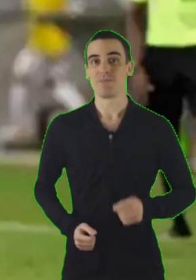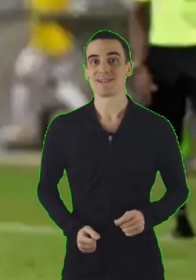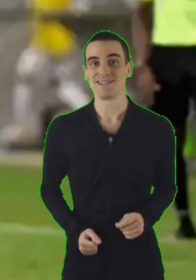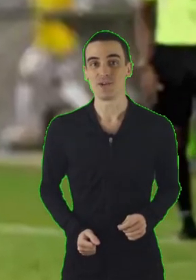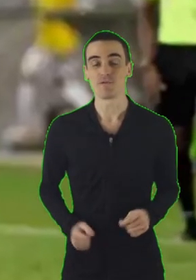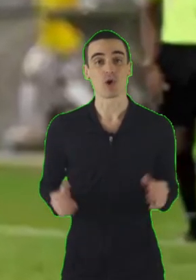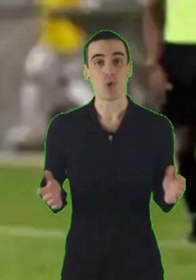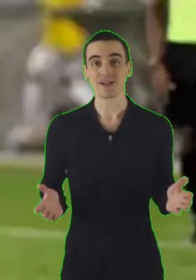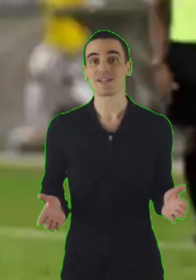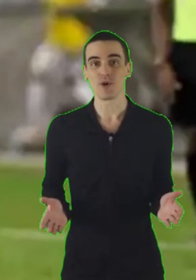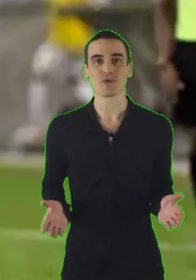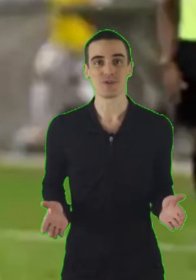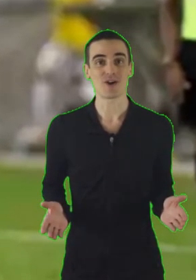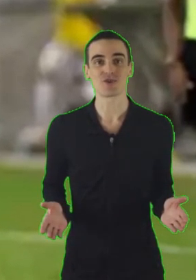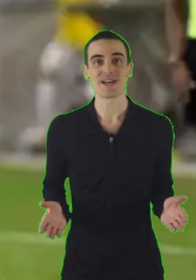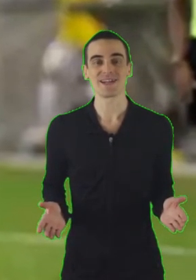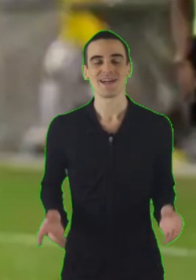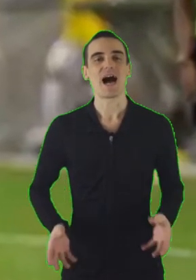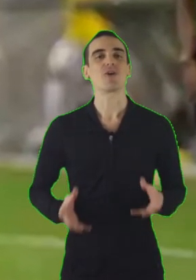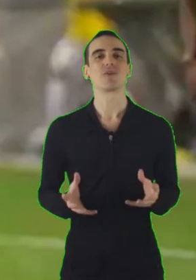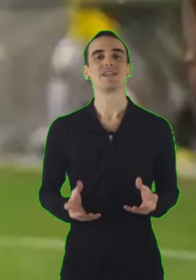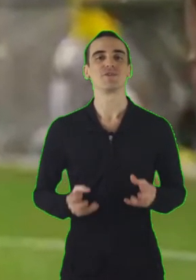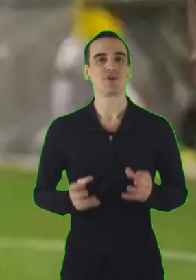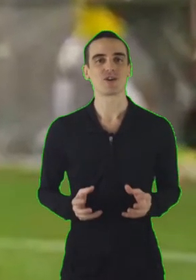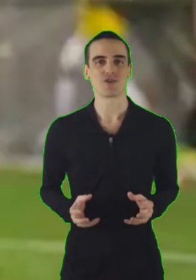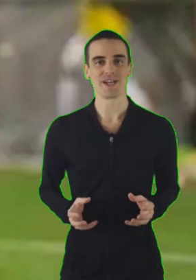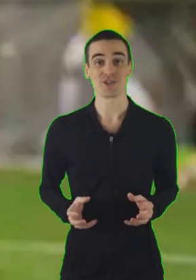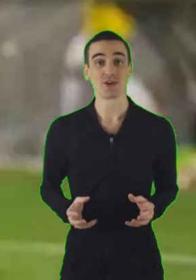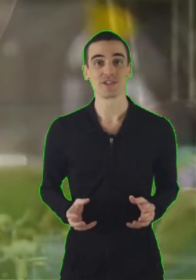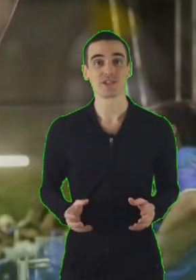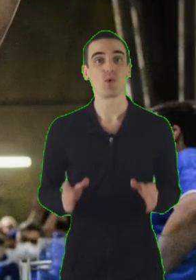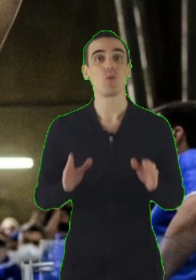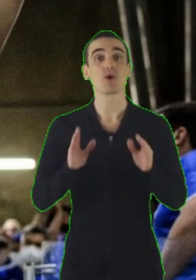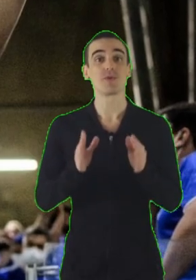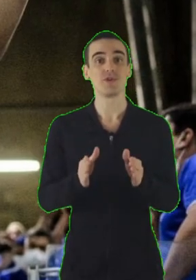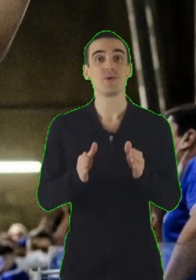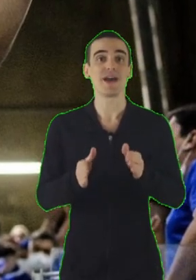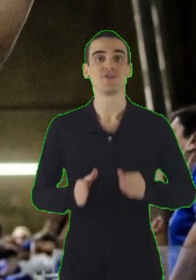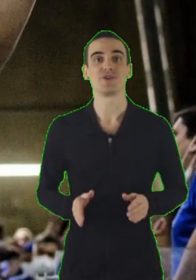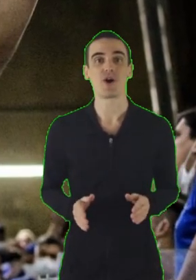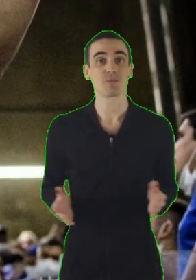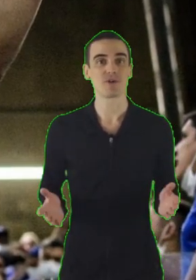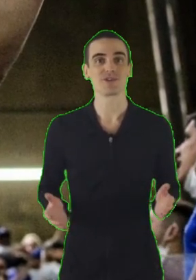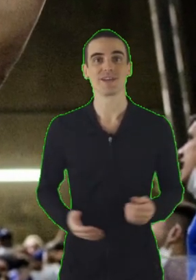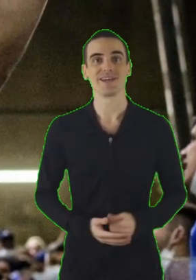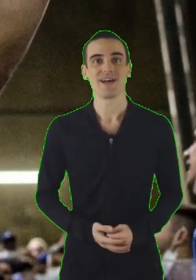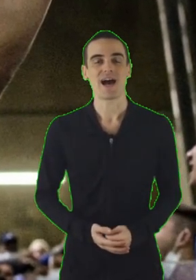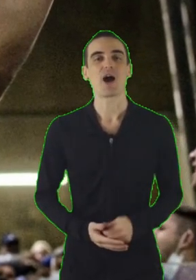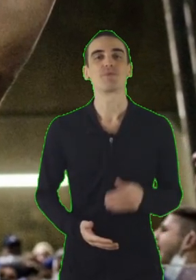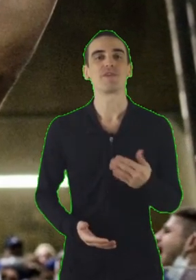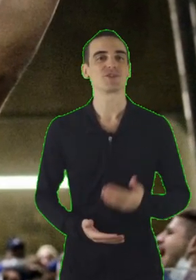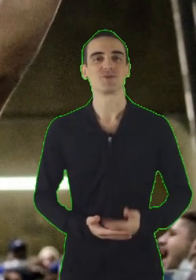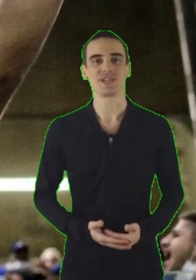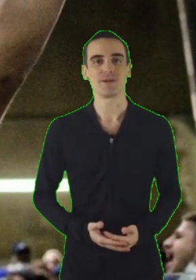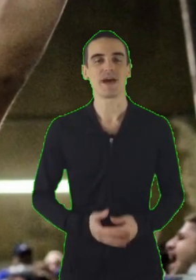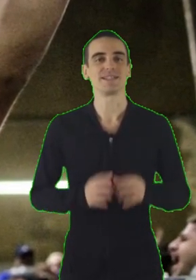Exclusivo. Craque argentino pode chegar no Cabuloso. Veja o vídeo. Fala, torcedor da Raposa.